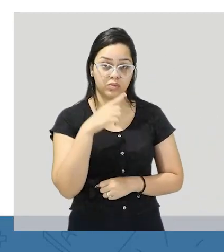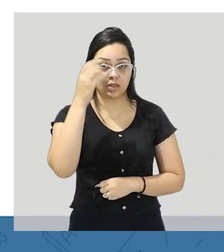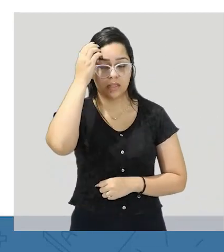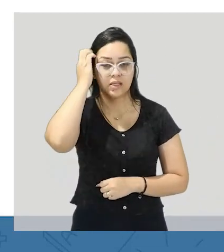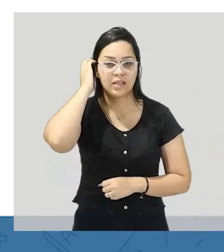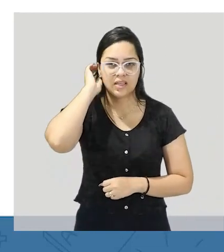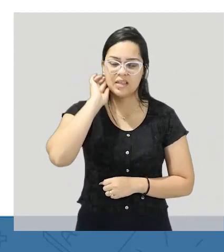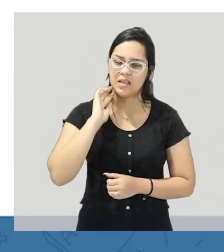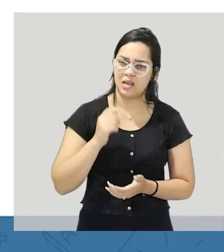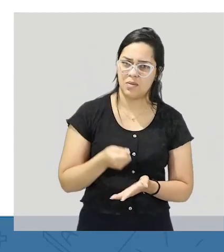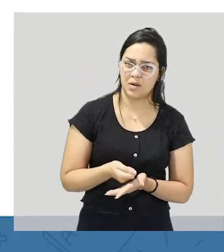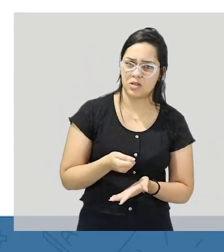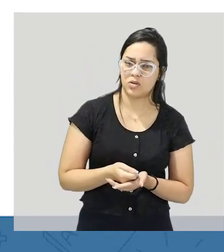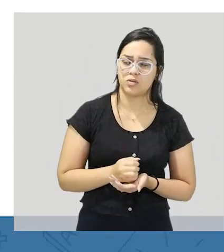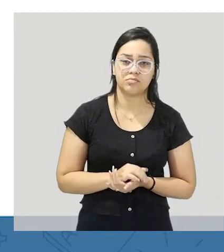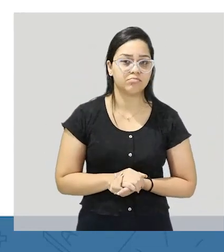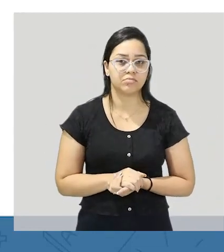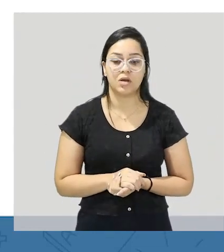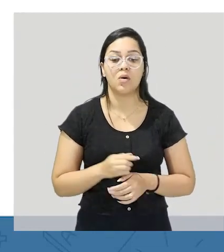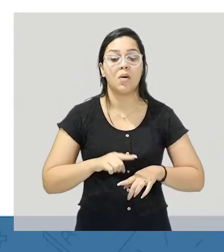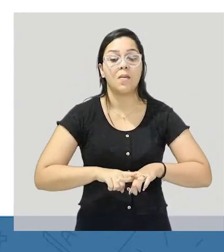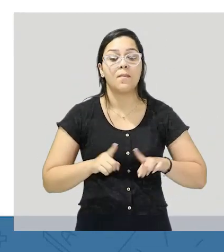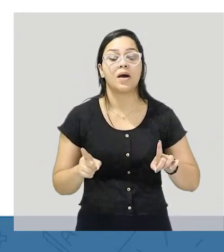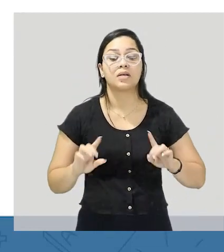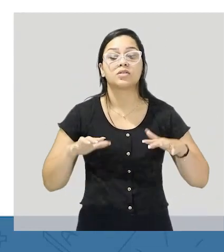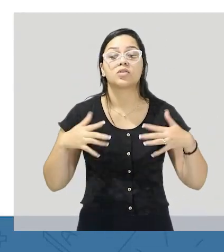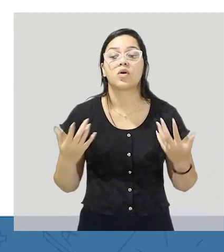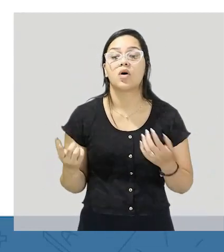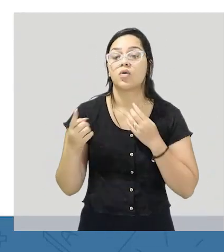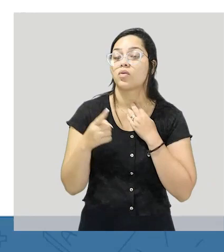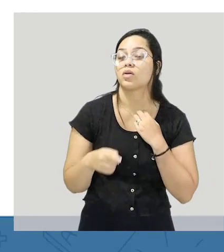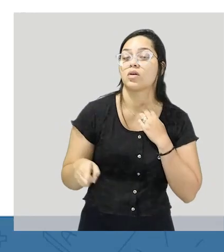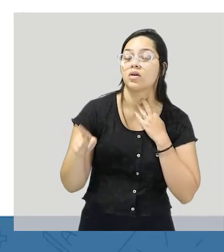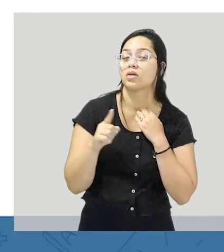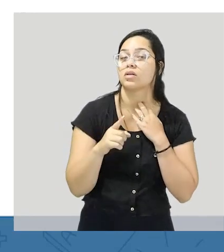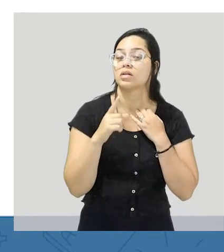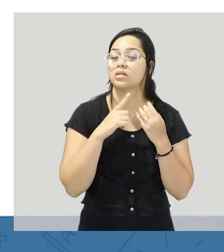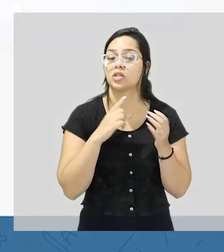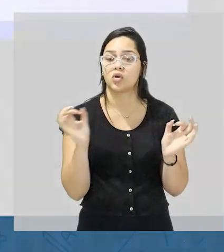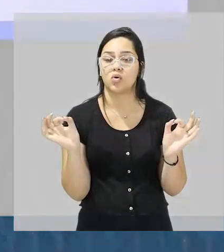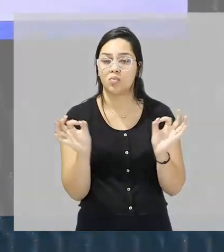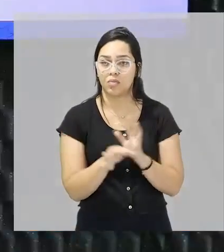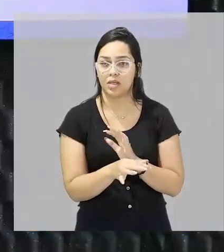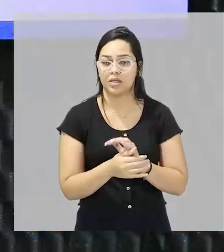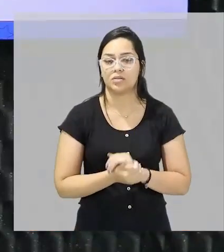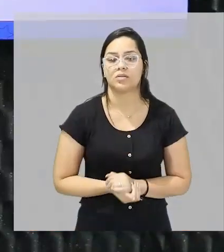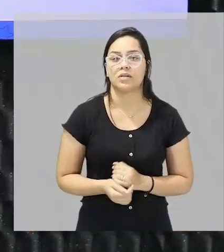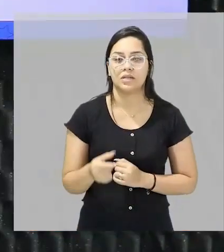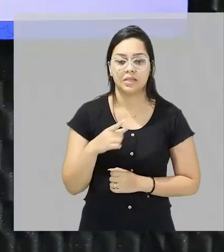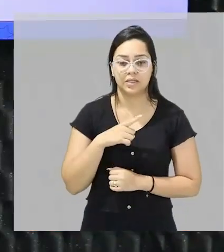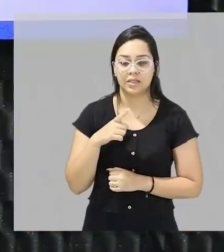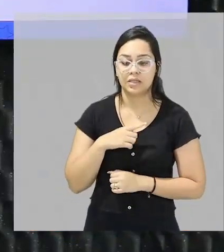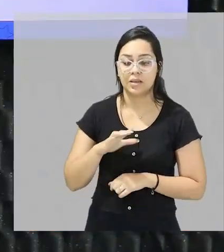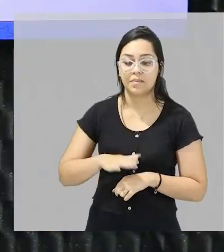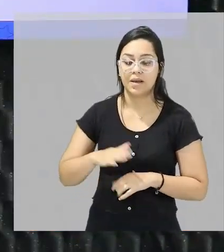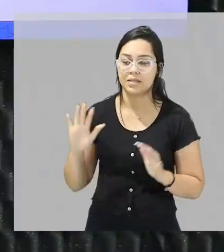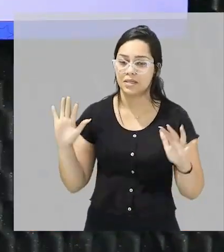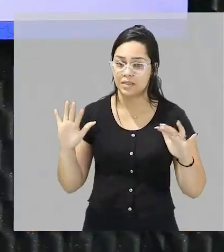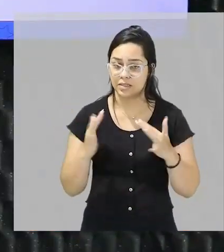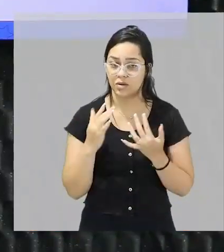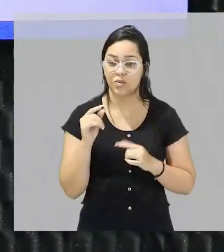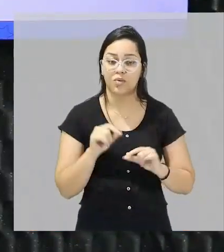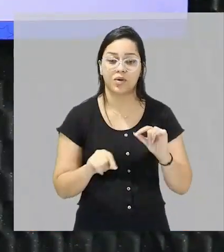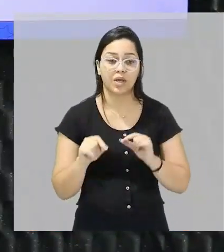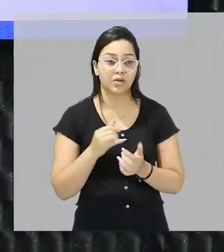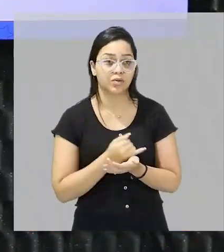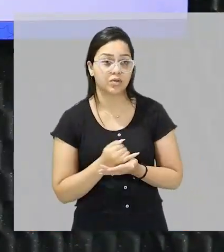Será que é obrigatório? Não. Mas qual vocês acham que vai estar mais completo, que vai chamar mais atenção? Aquela